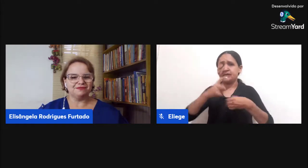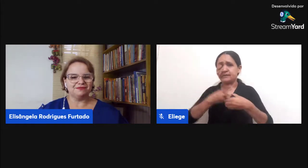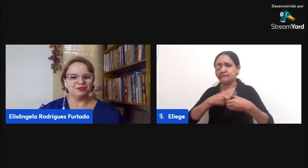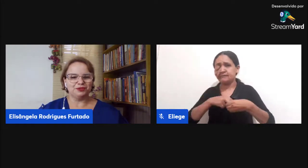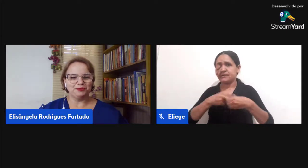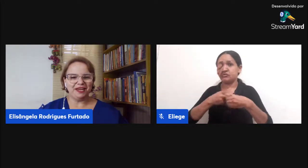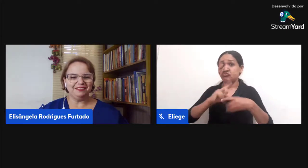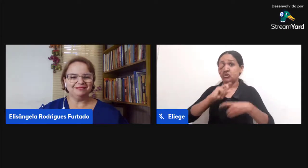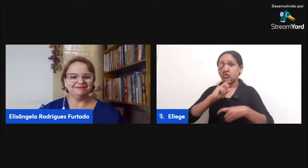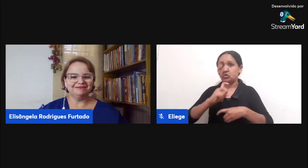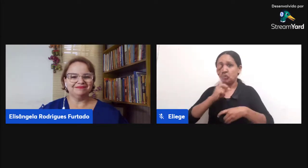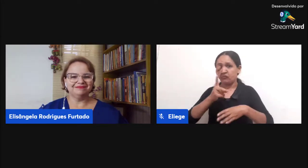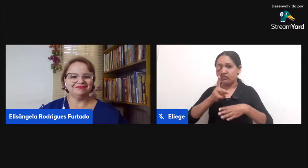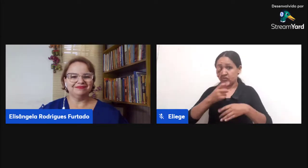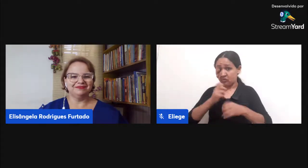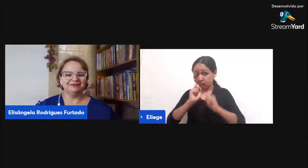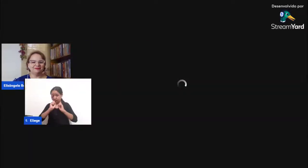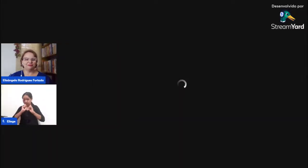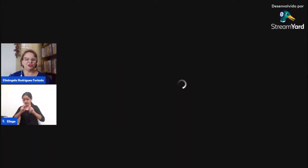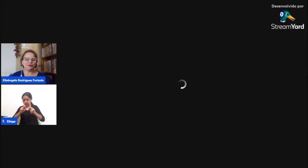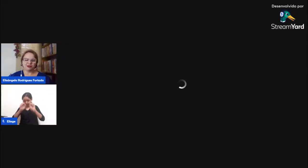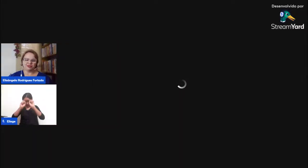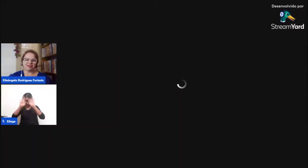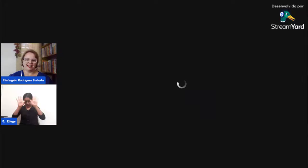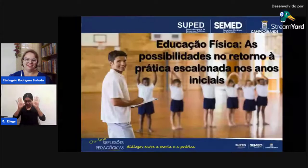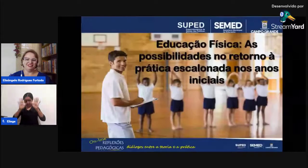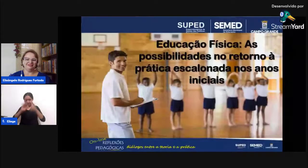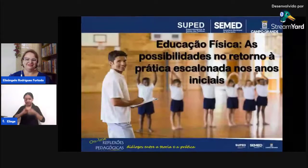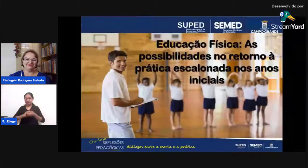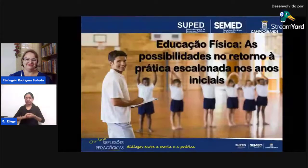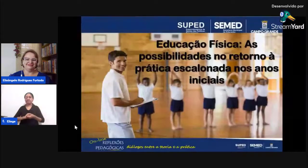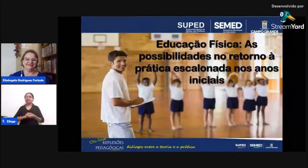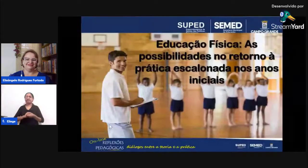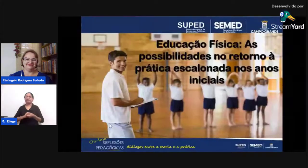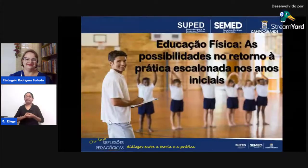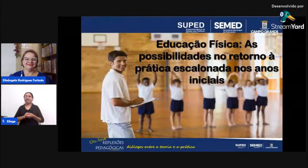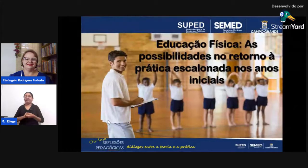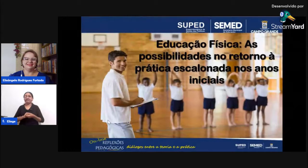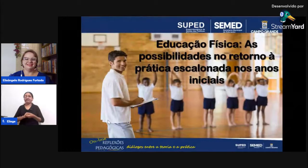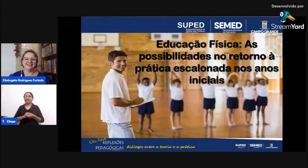dúvidas. Tudo bem? Pode passar o slide.